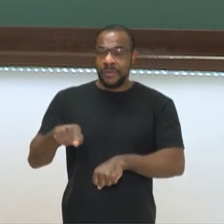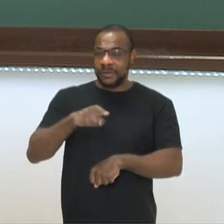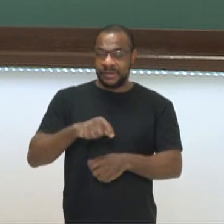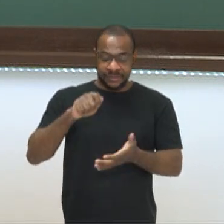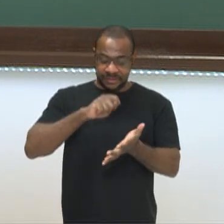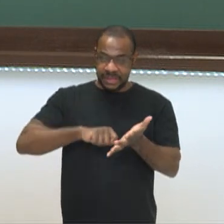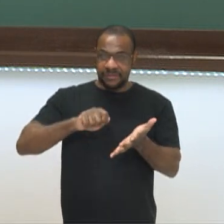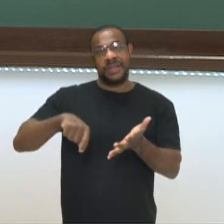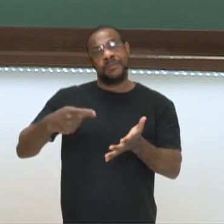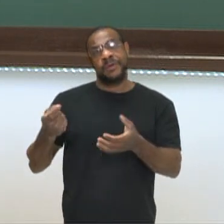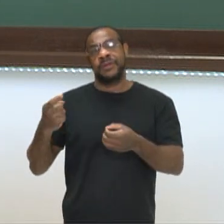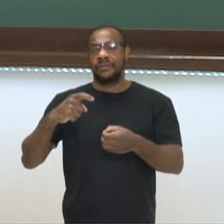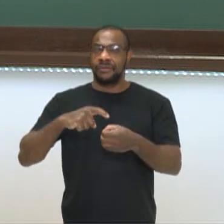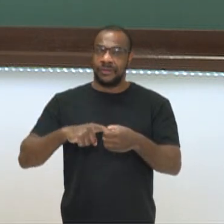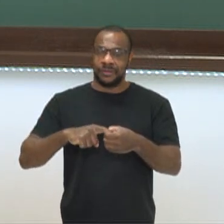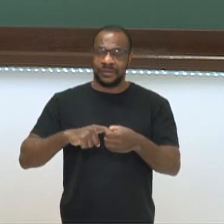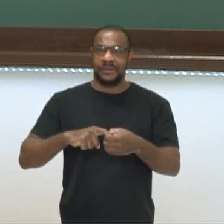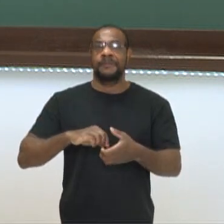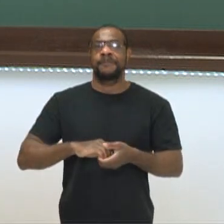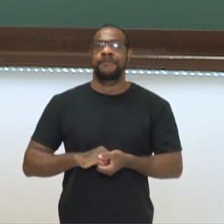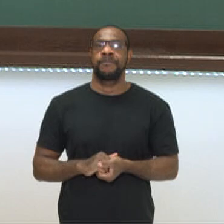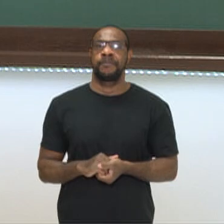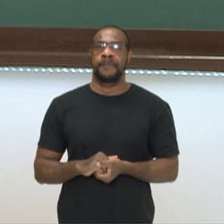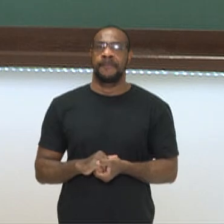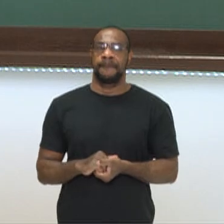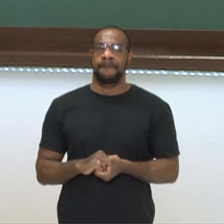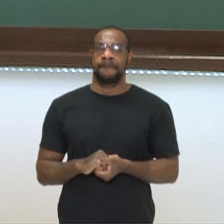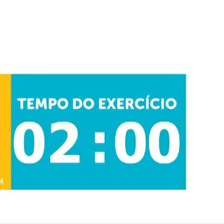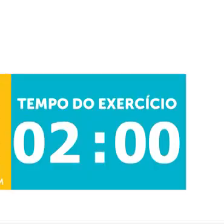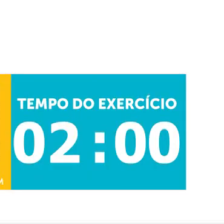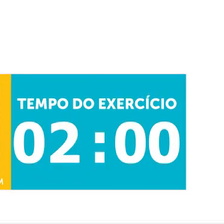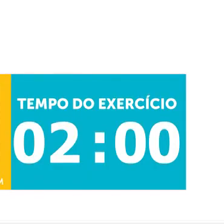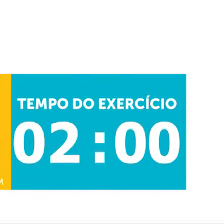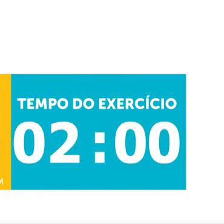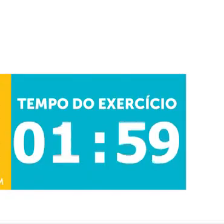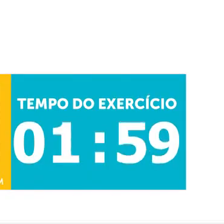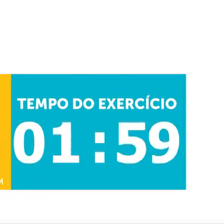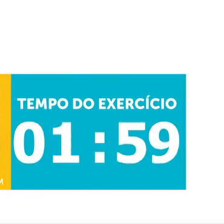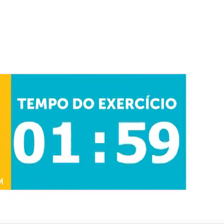e já voltamos com mais Aula Paraná!